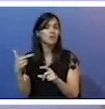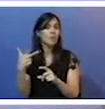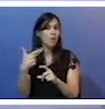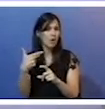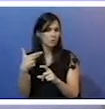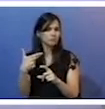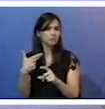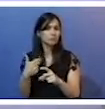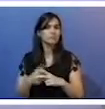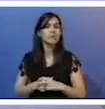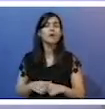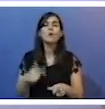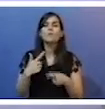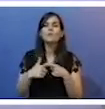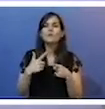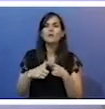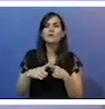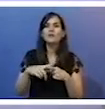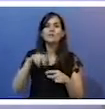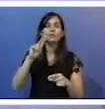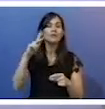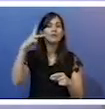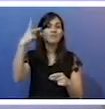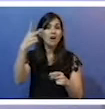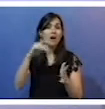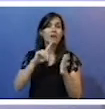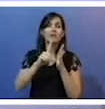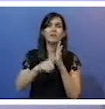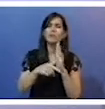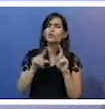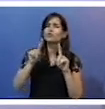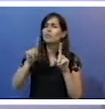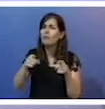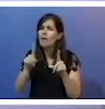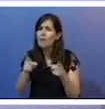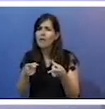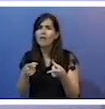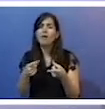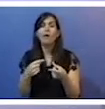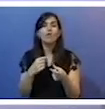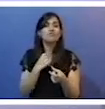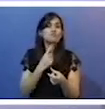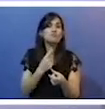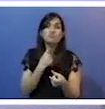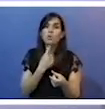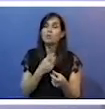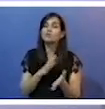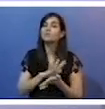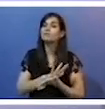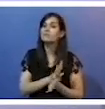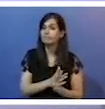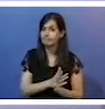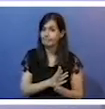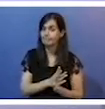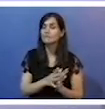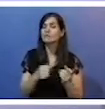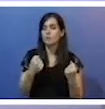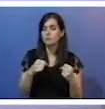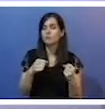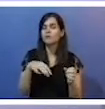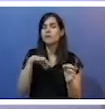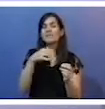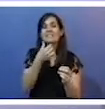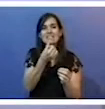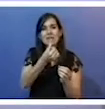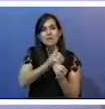a é porque você vai levar isso aqui eu vou ter que colocar dentro do parentes e não vou conseguir eliminar o símbolo da raiz então primeiro